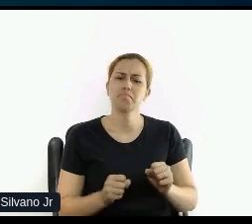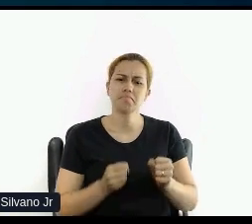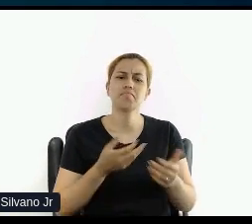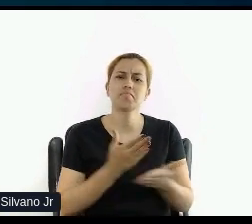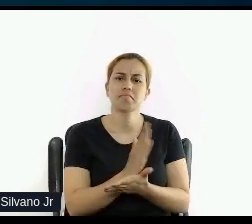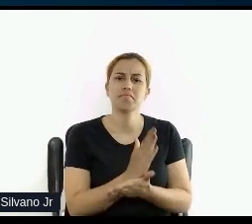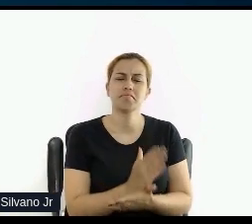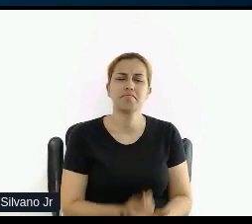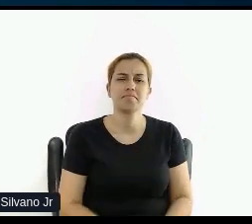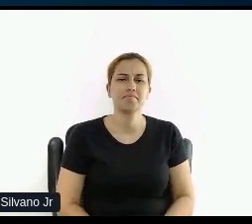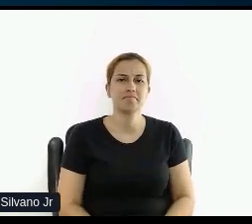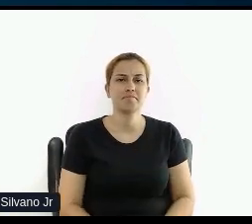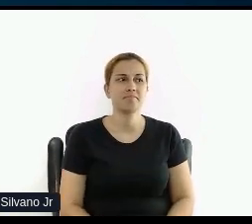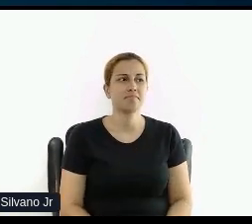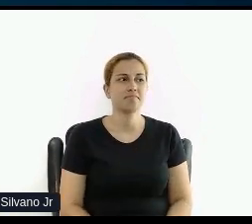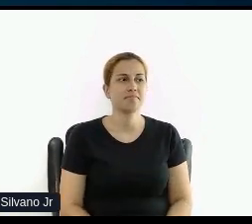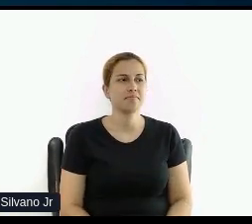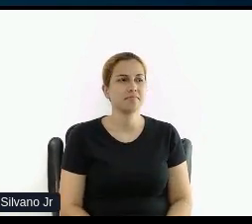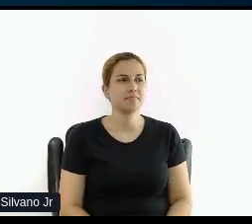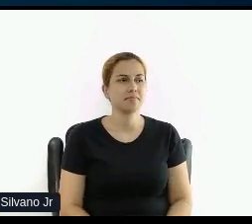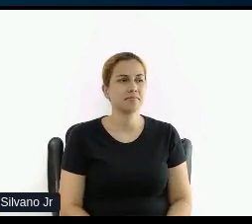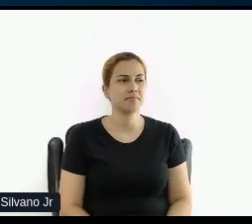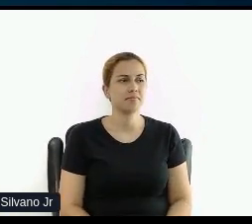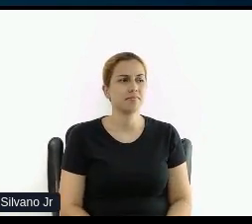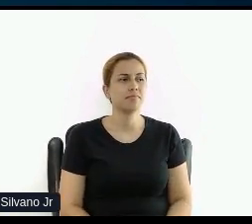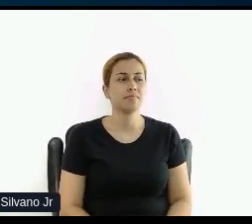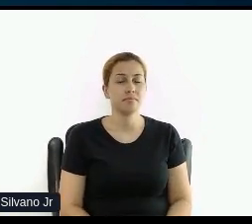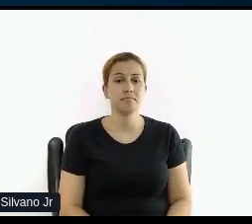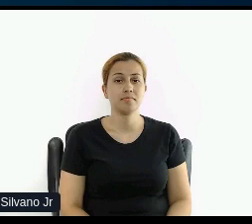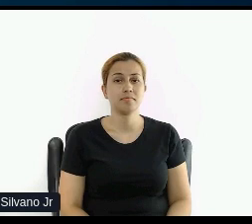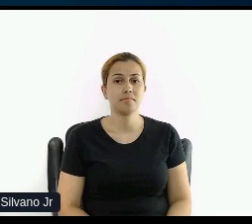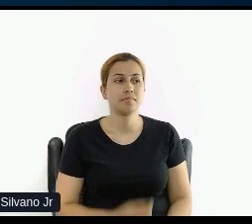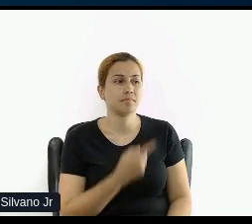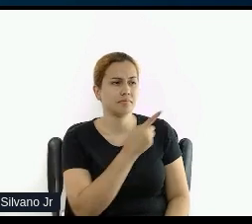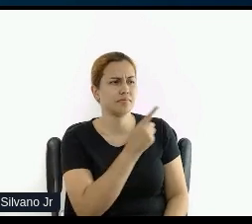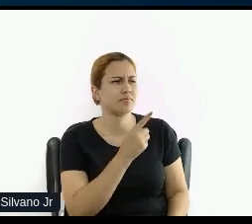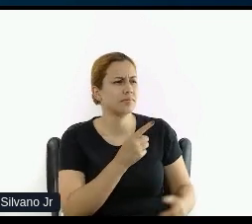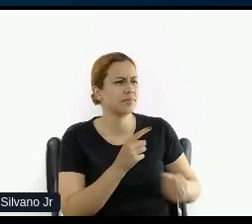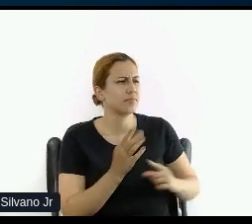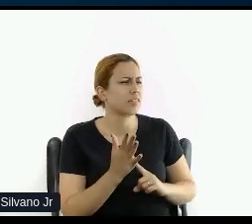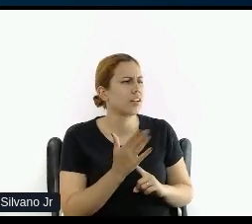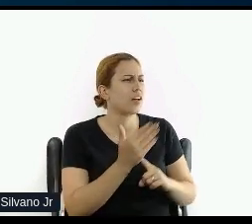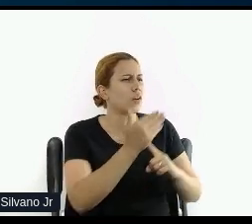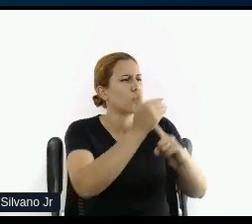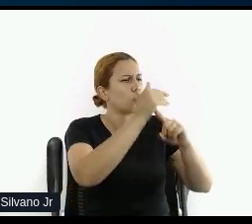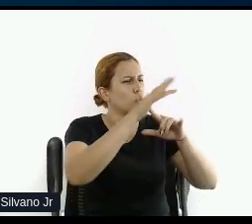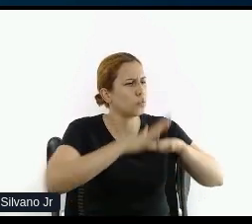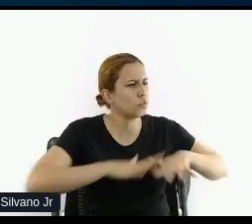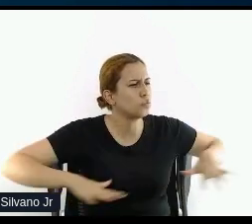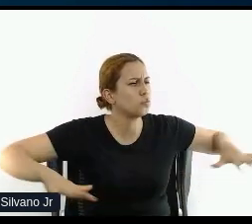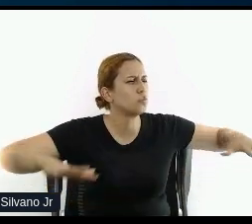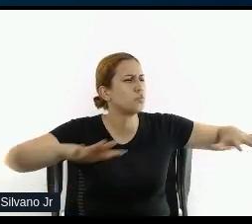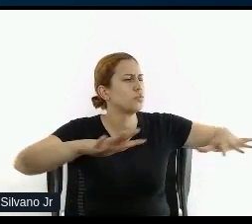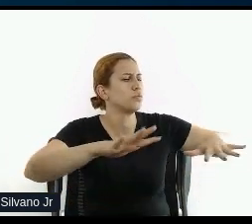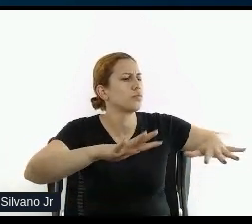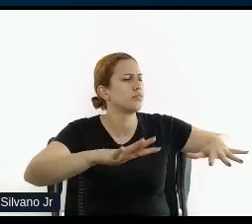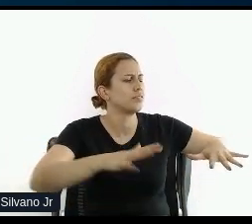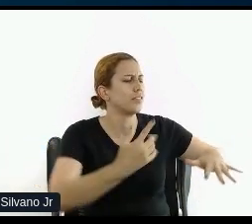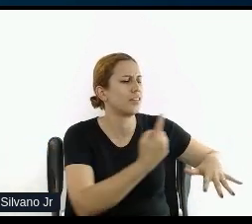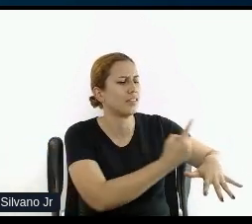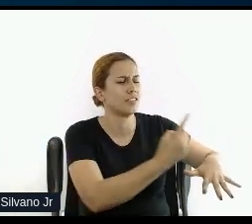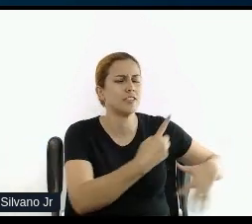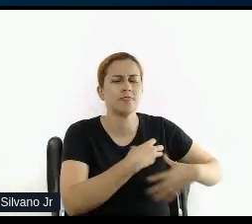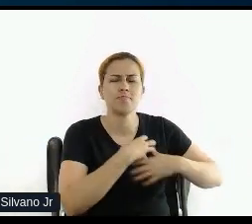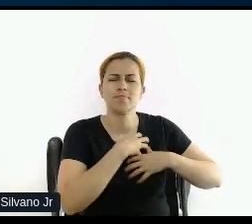chat. Isso que eu gosto muito, quando a tecnologia é feita para todos, permite que cada um faça o que ama, né? Então a gente está